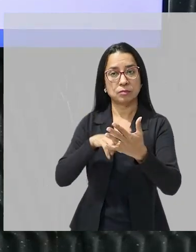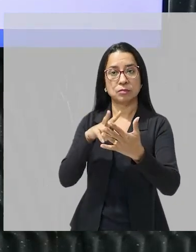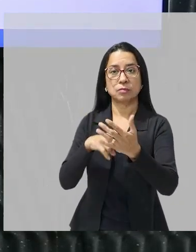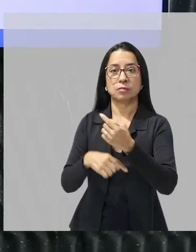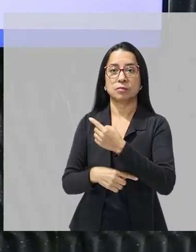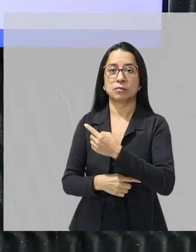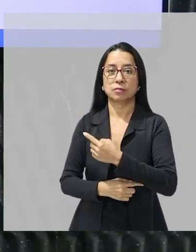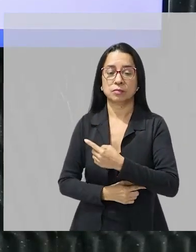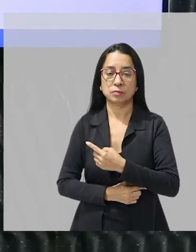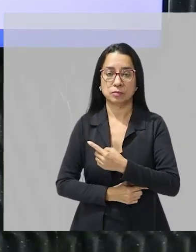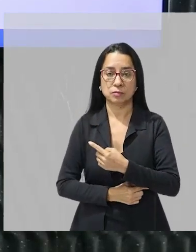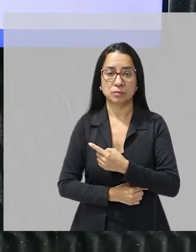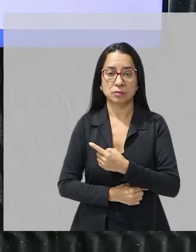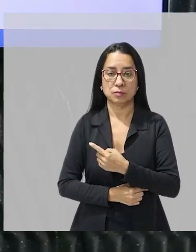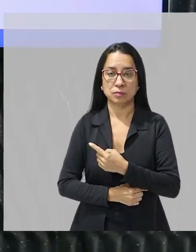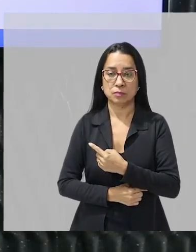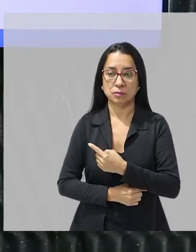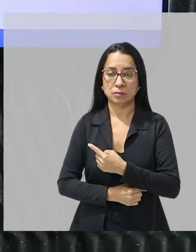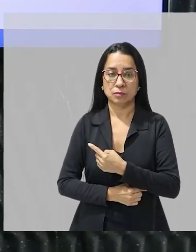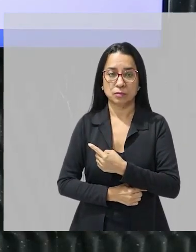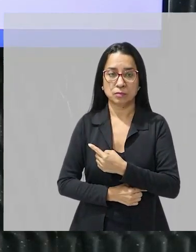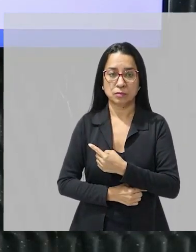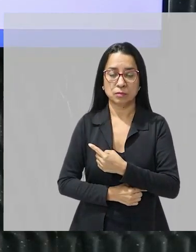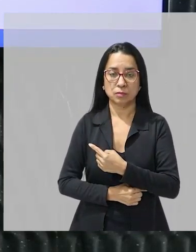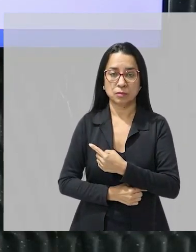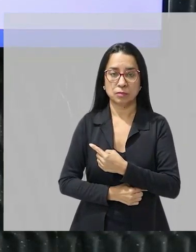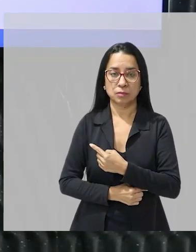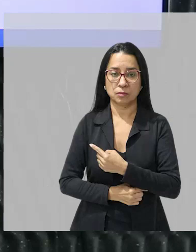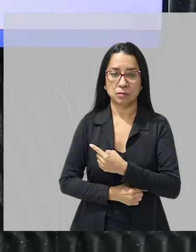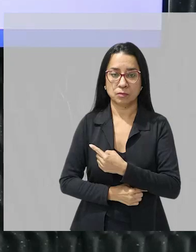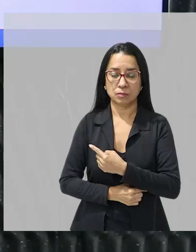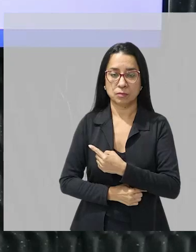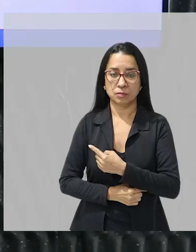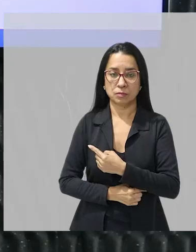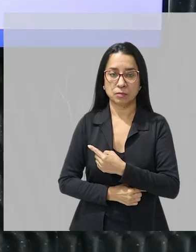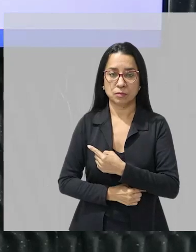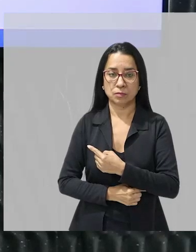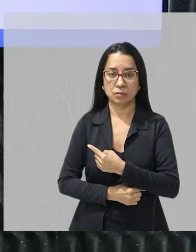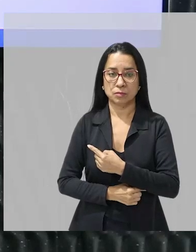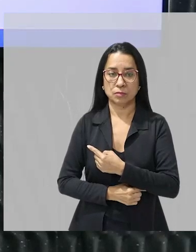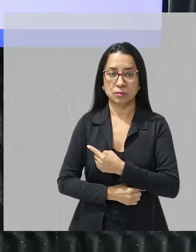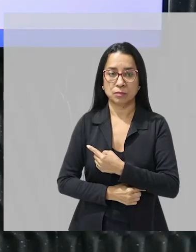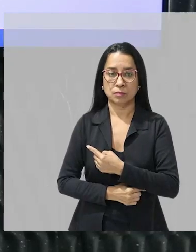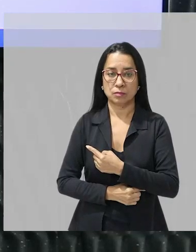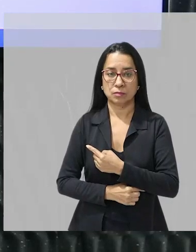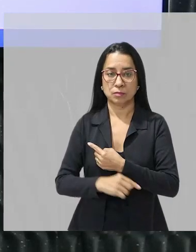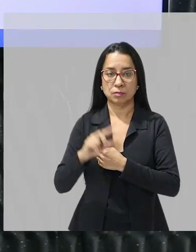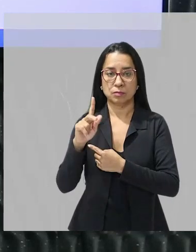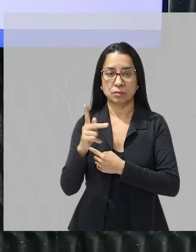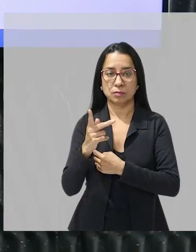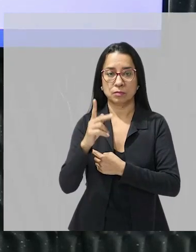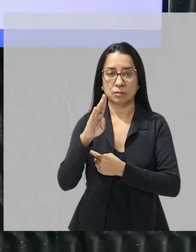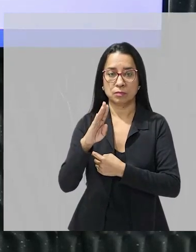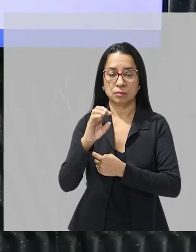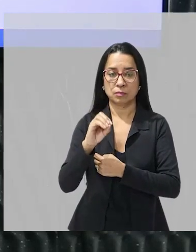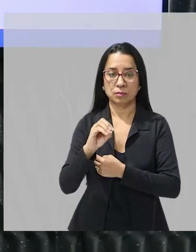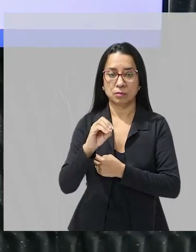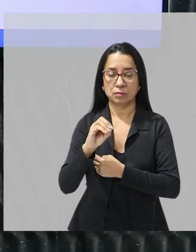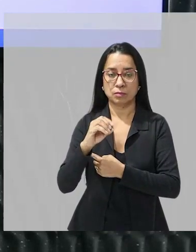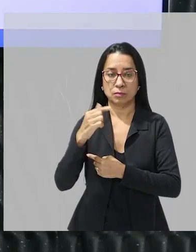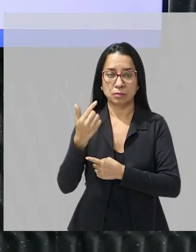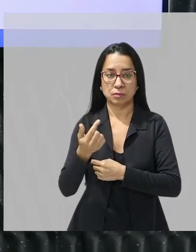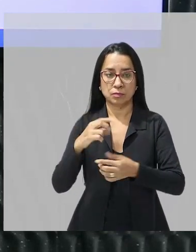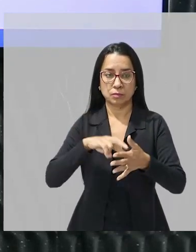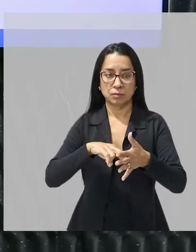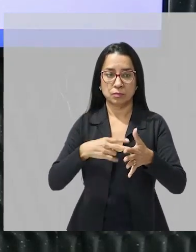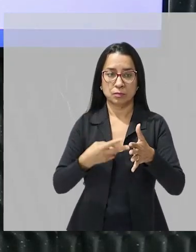hemoglobina oxigenada. Então, HbO2 significa a hemoglobina oxigenada. Então, acontece